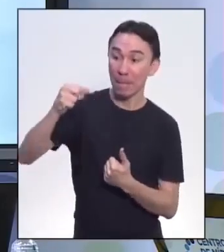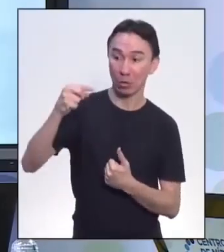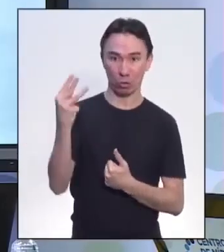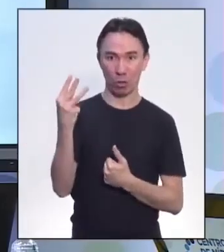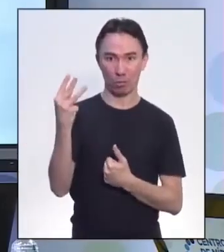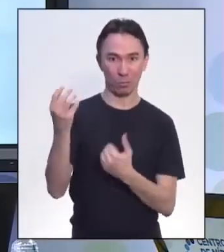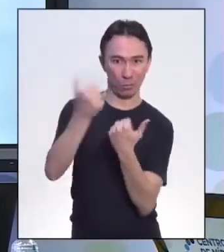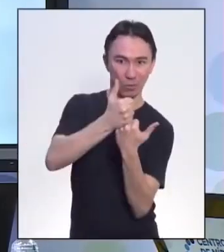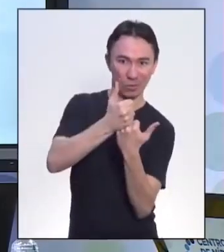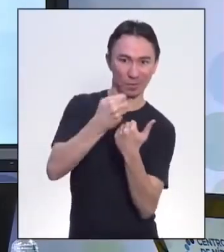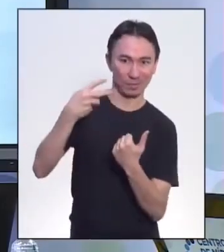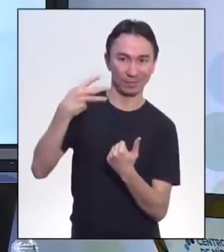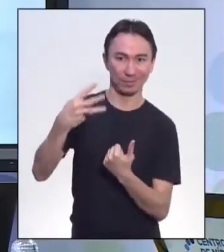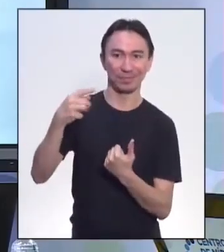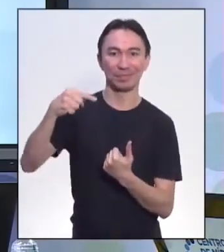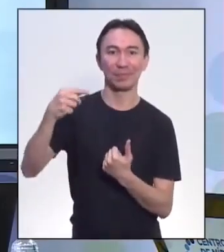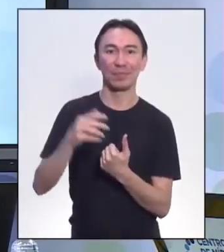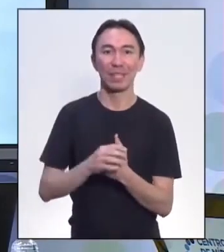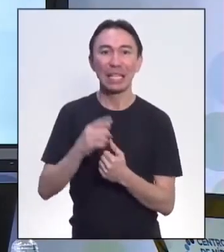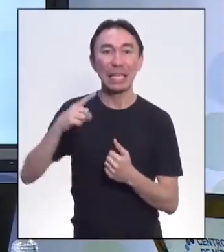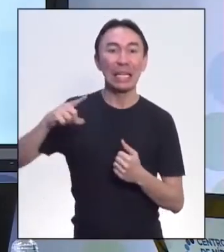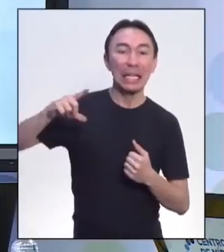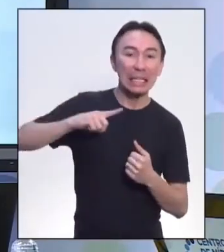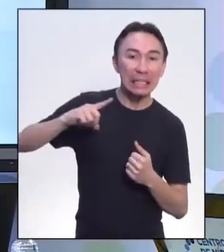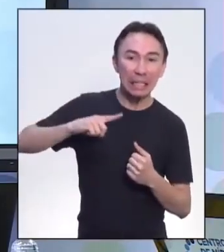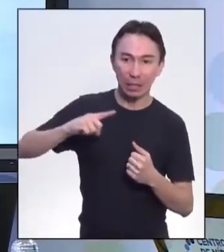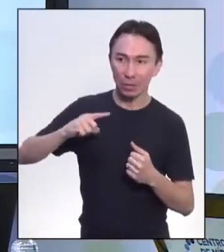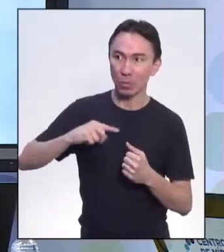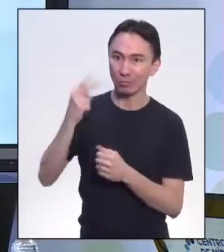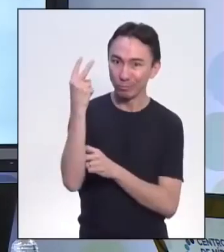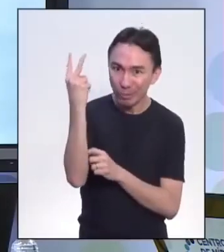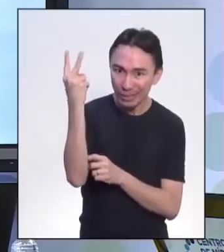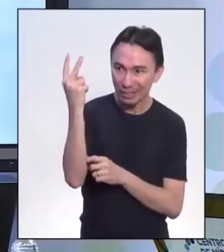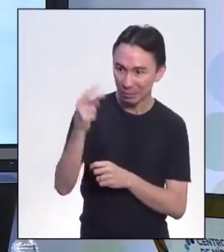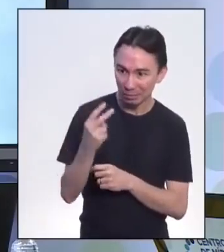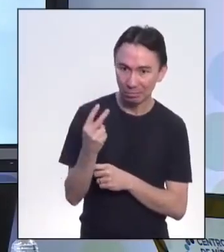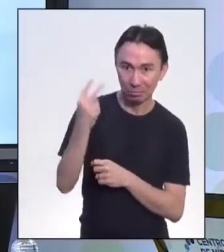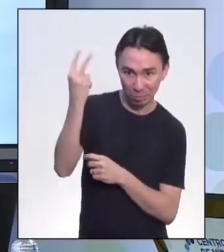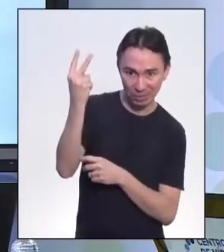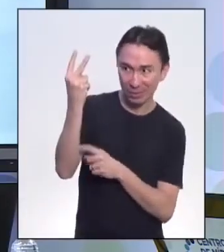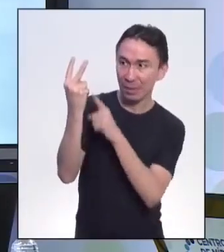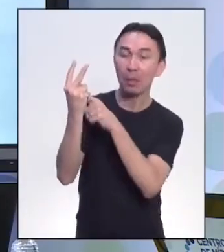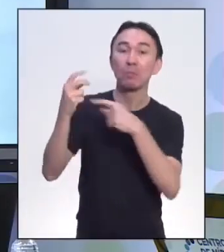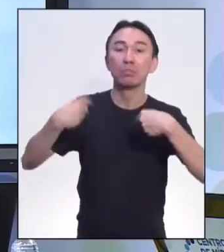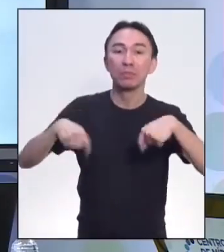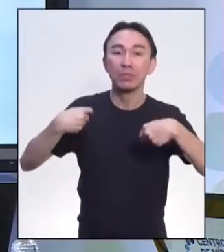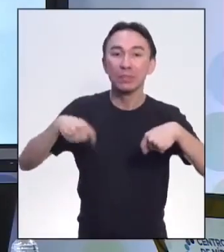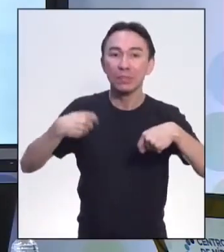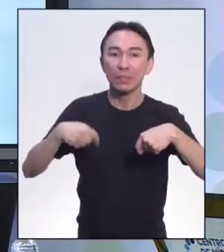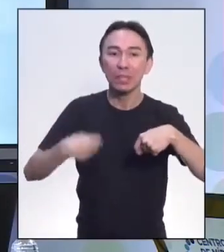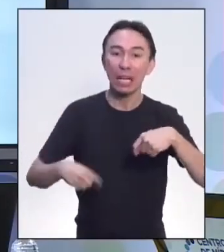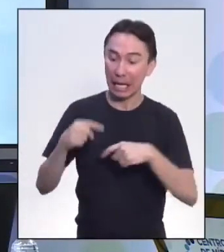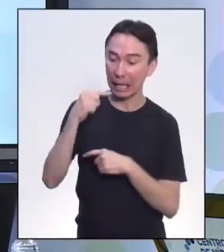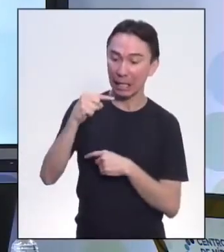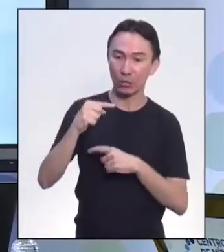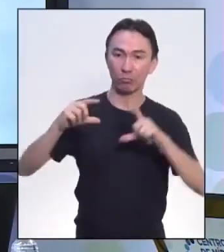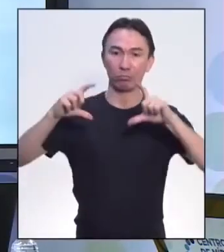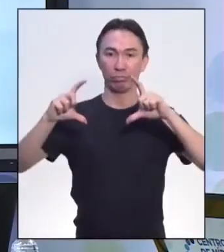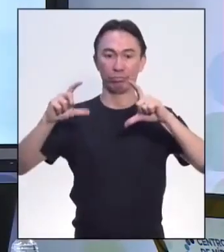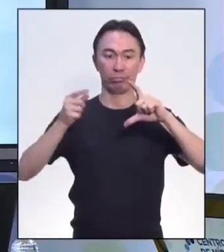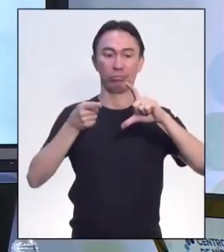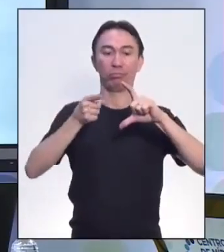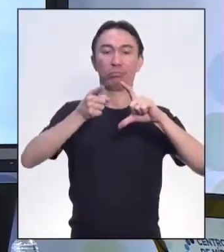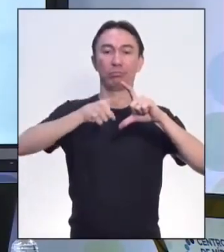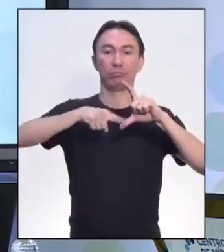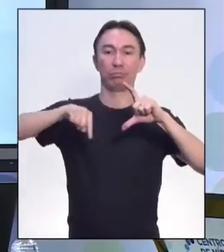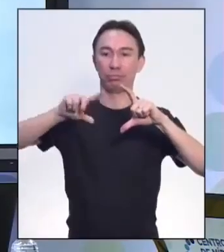uma potência, eu sou obrigada a colocar o parênteses no negativo. Por quê? Porque senão eu vou acabar errando a regrinha de sinal de